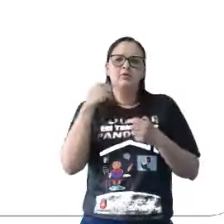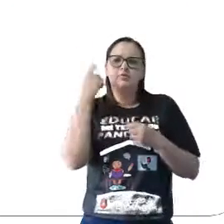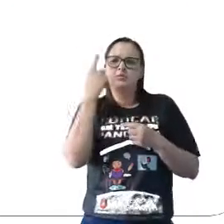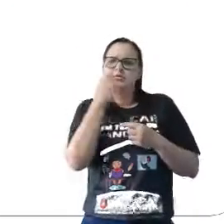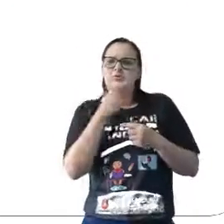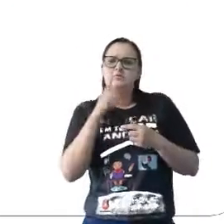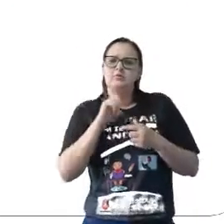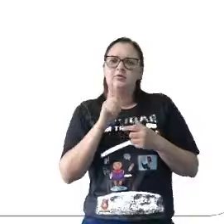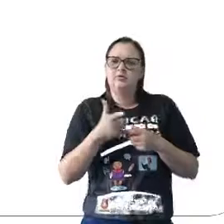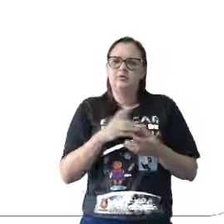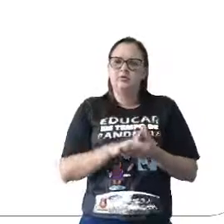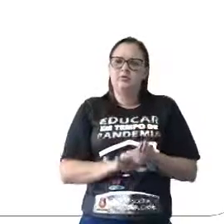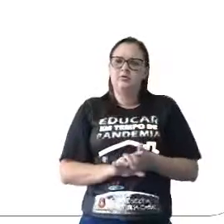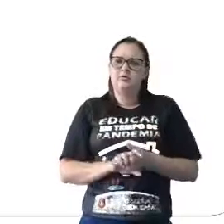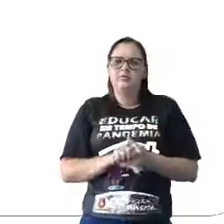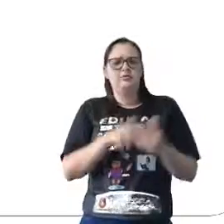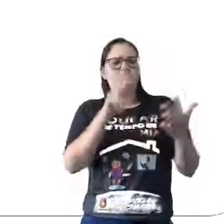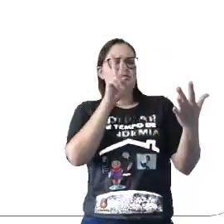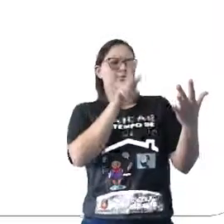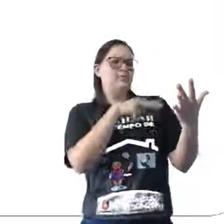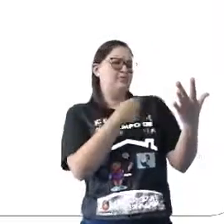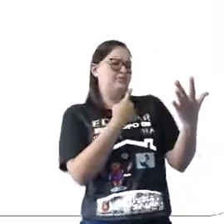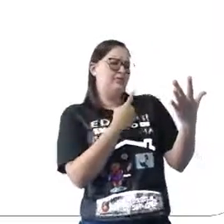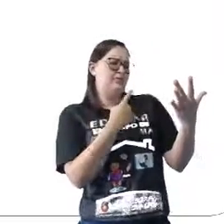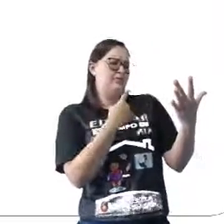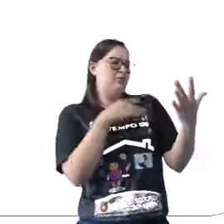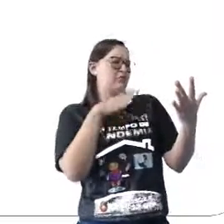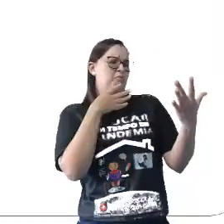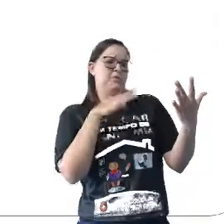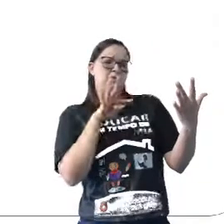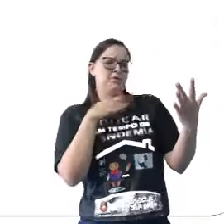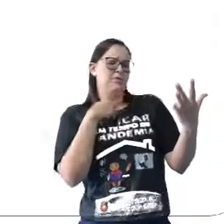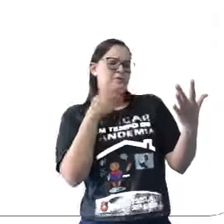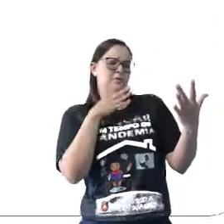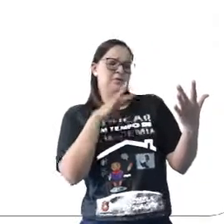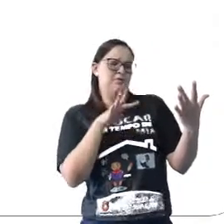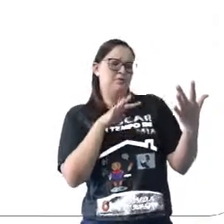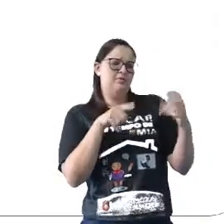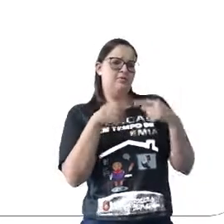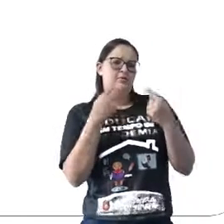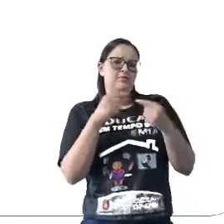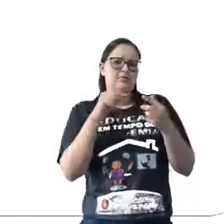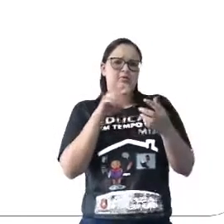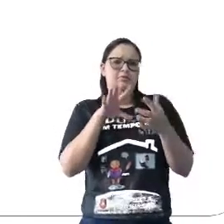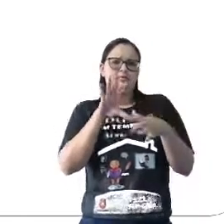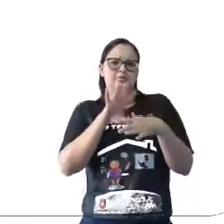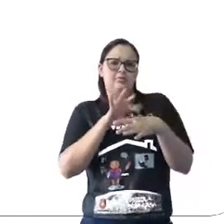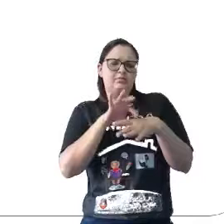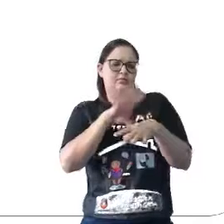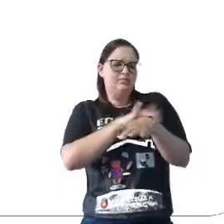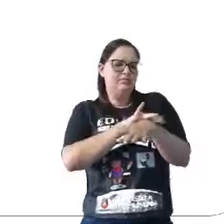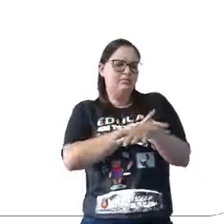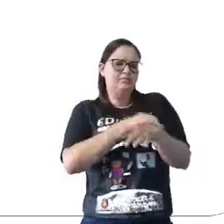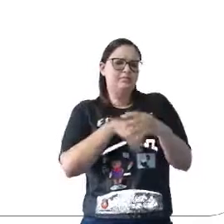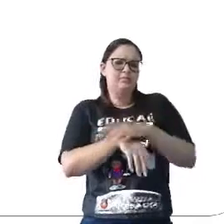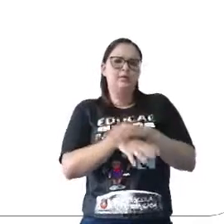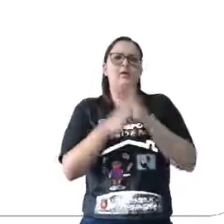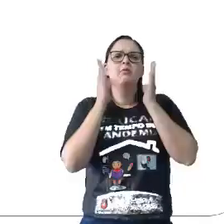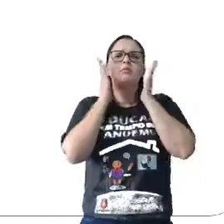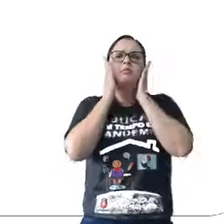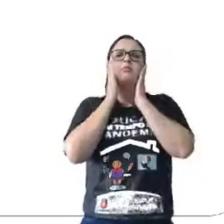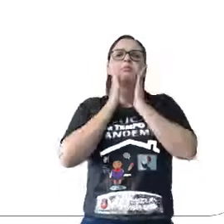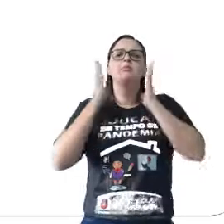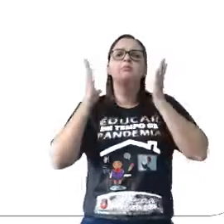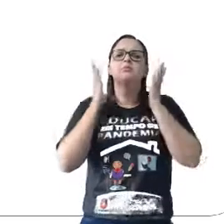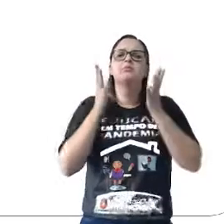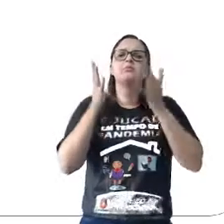No espelho essa cara já não é minha. É que quando eu me toquei, achei tão estranho. A minha barba estava